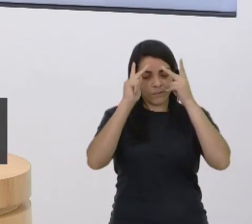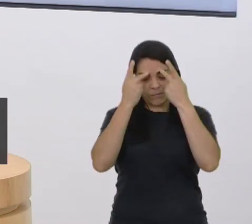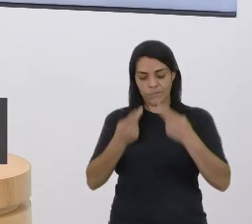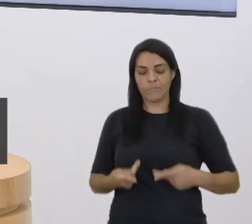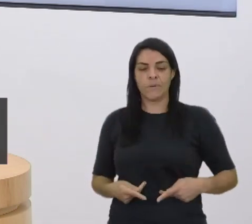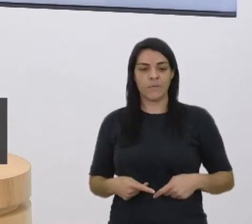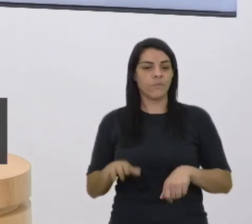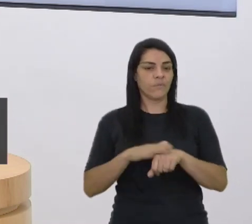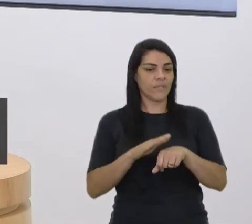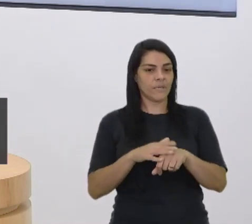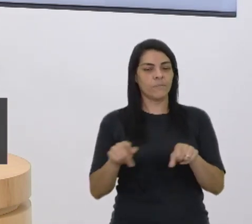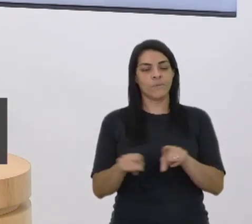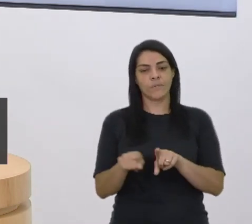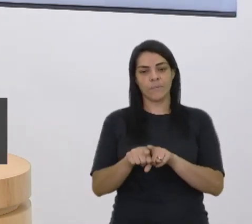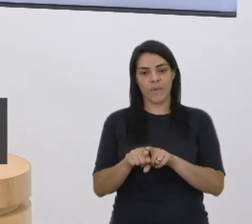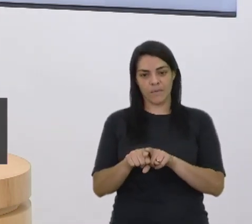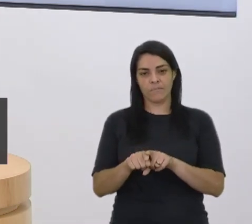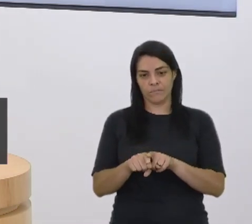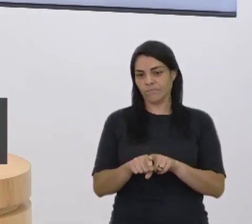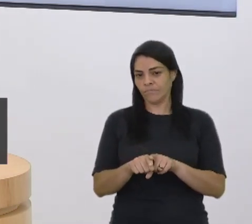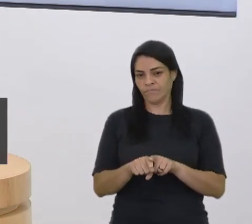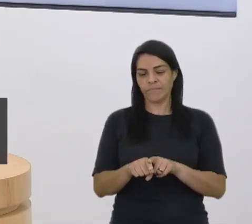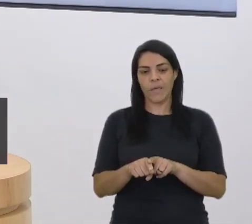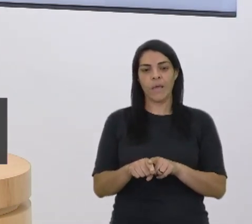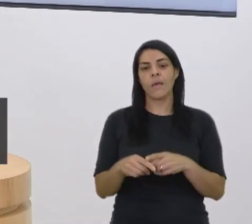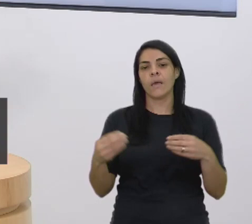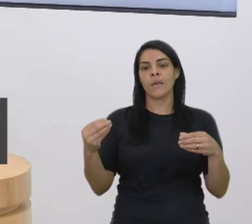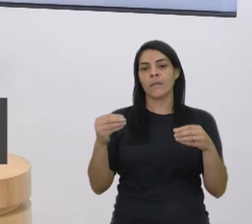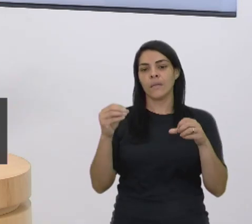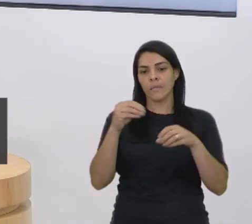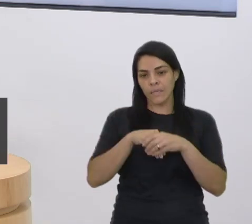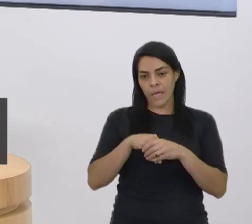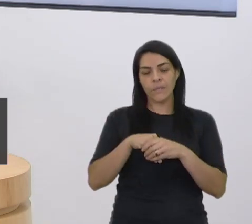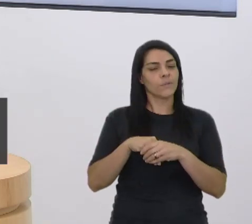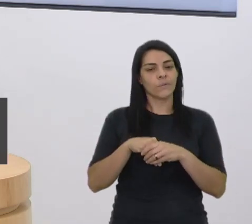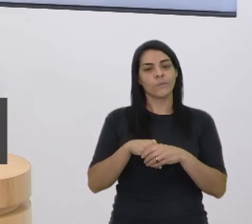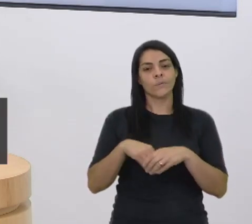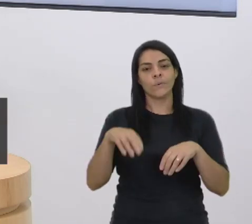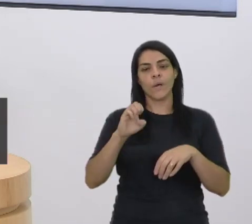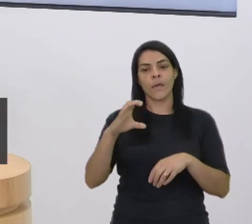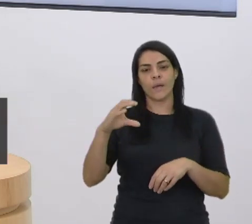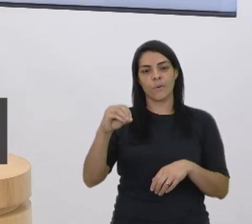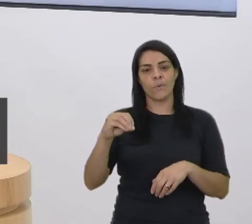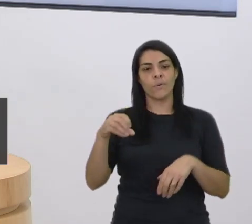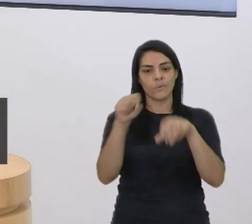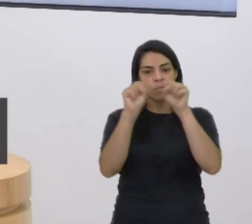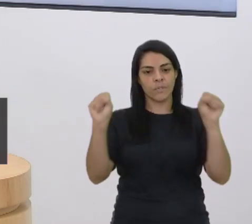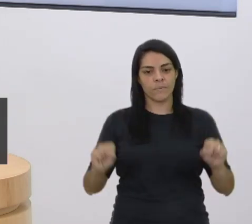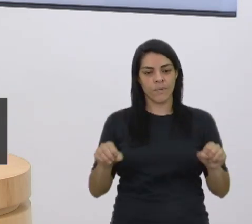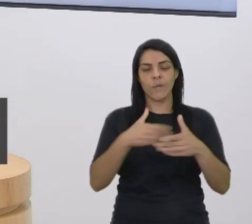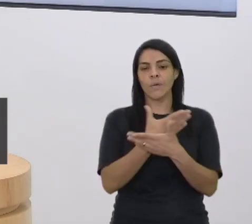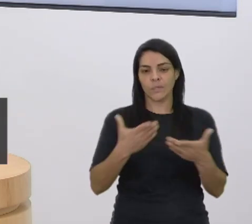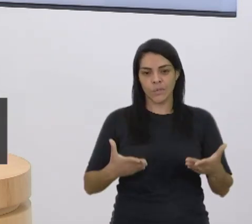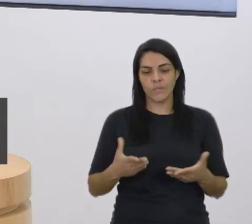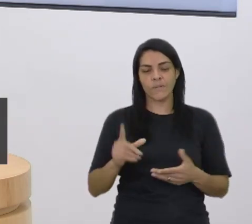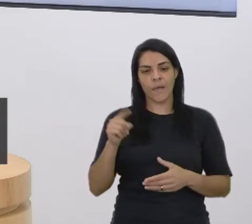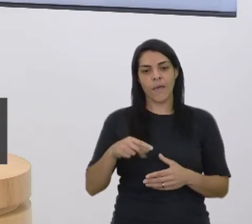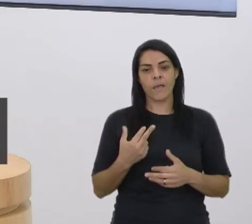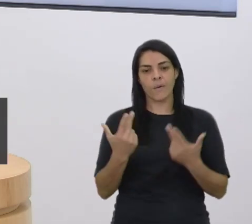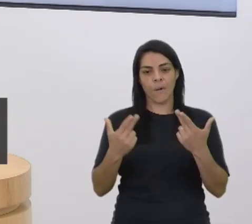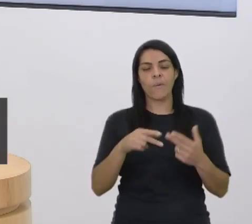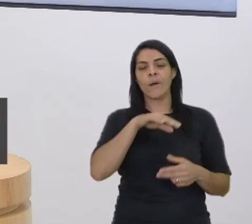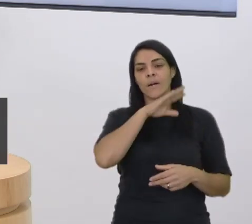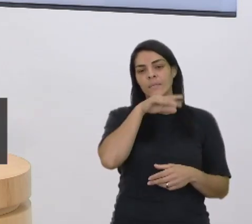também fazemos parte desse ecossistema. E talvez nós sejamos os animais, talvez não, com certeza, nós somos os animais que